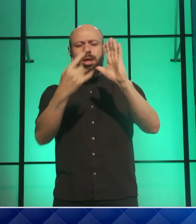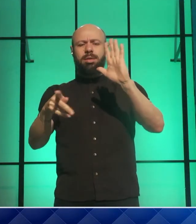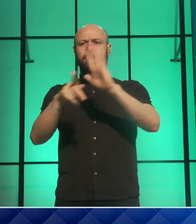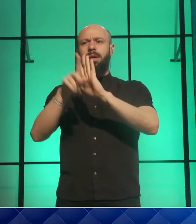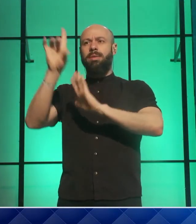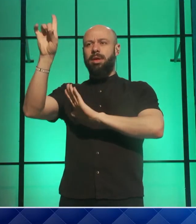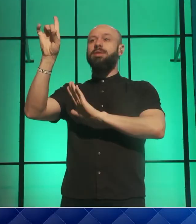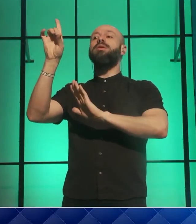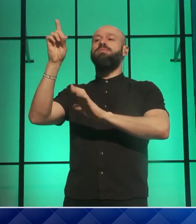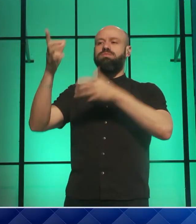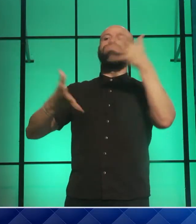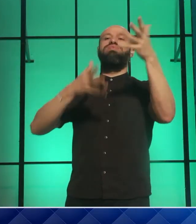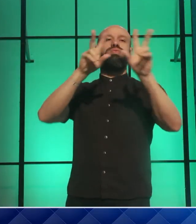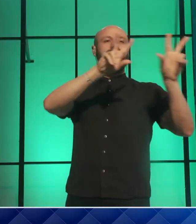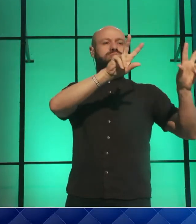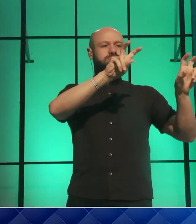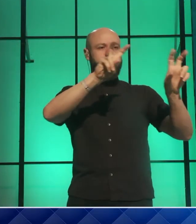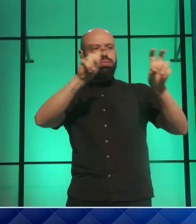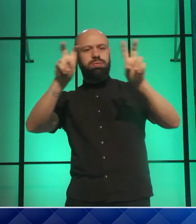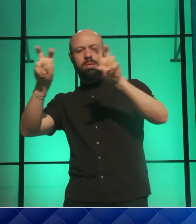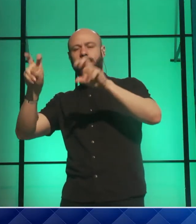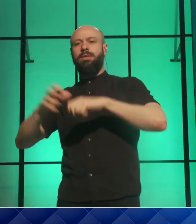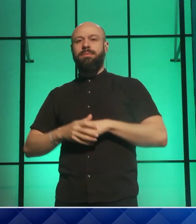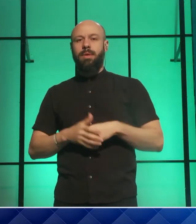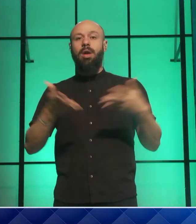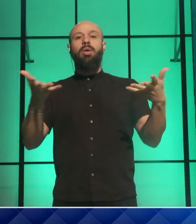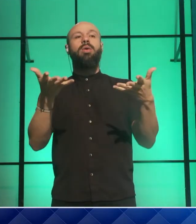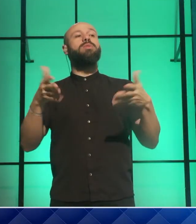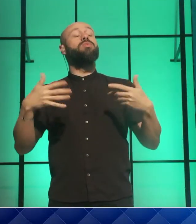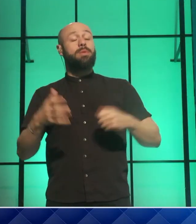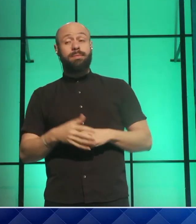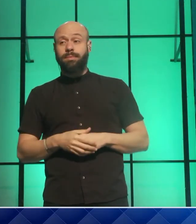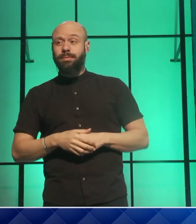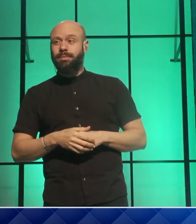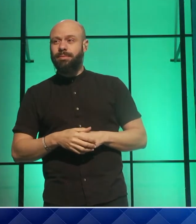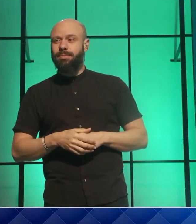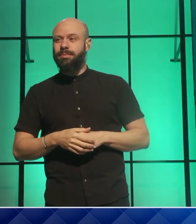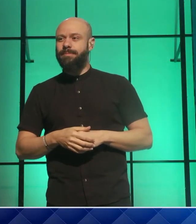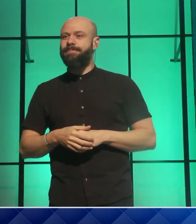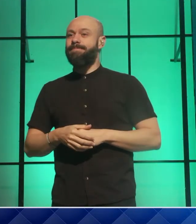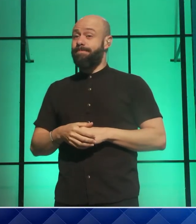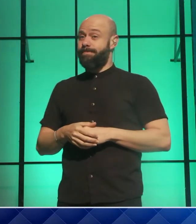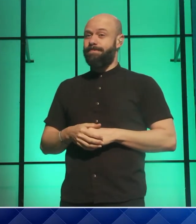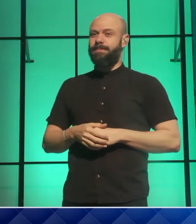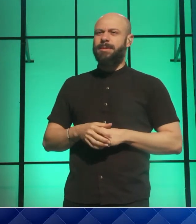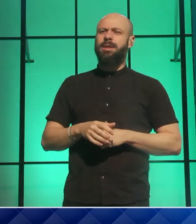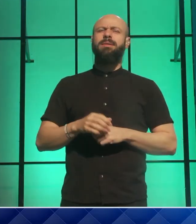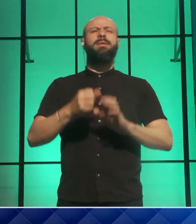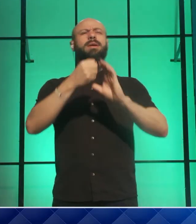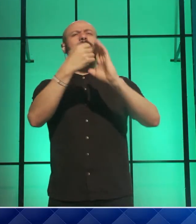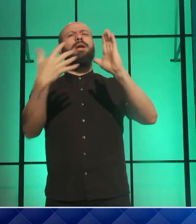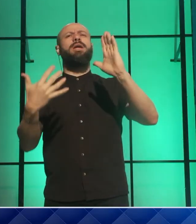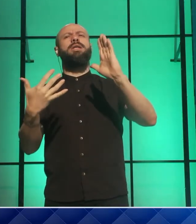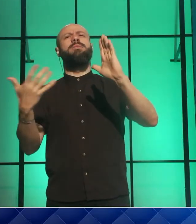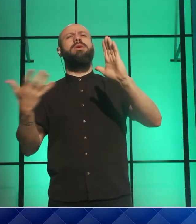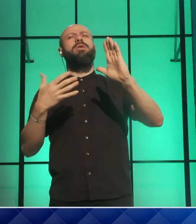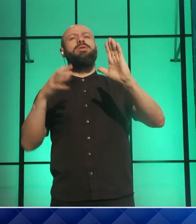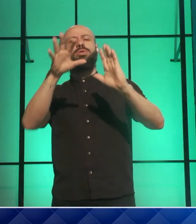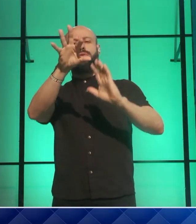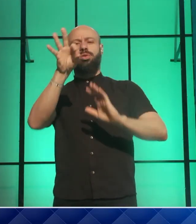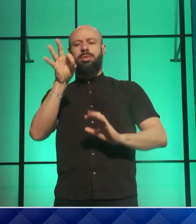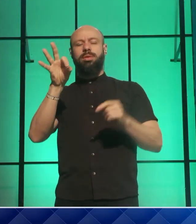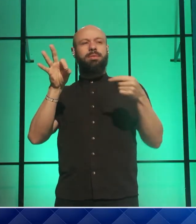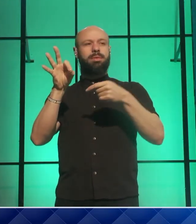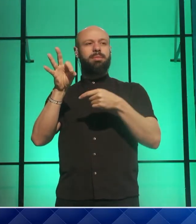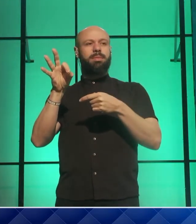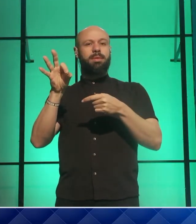Deus. E hoje eu quero falar com vocês a respeito de um atributo de Deus, que os